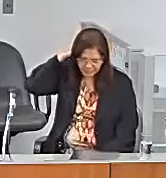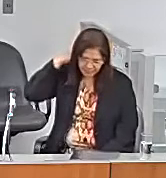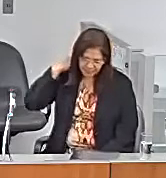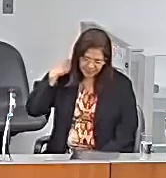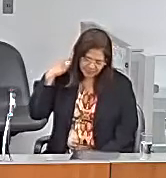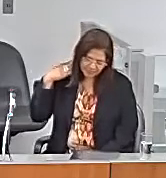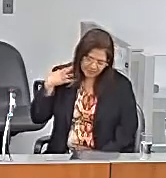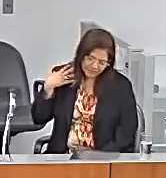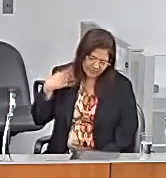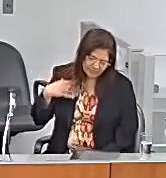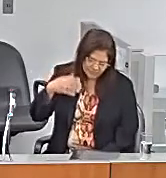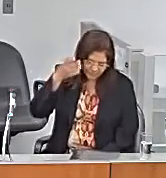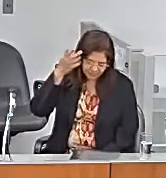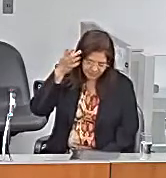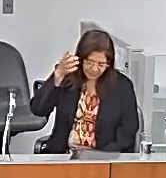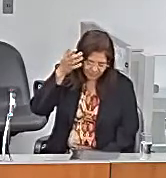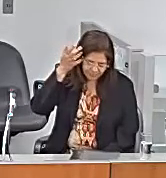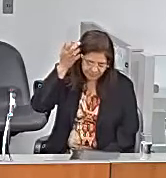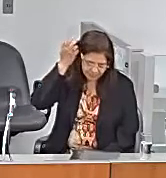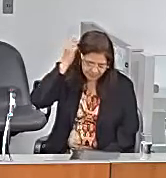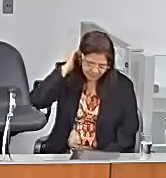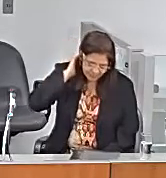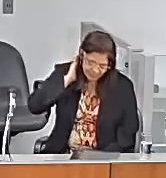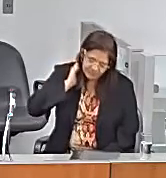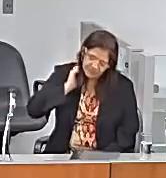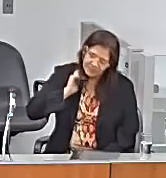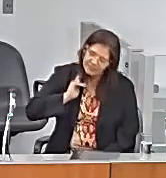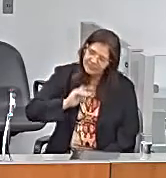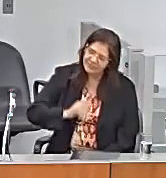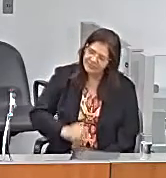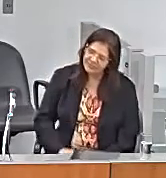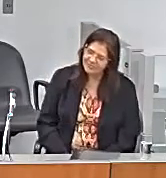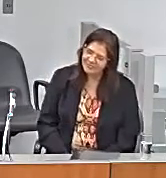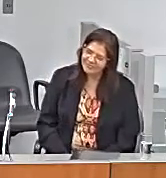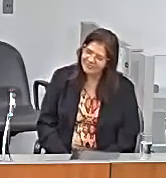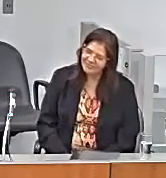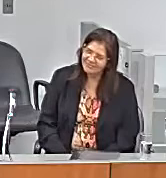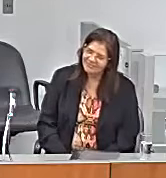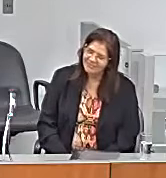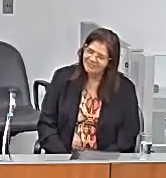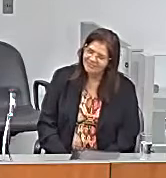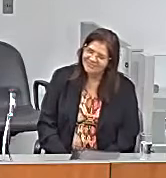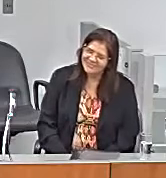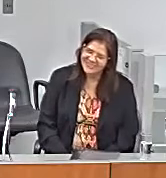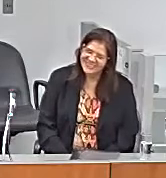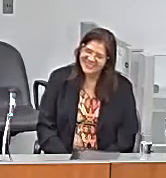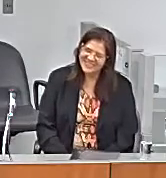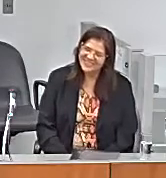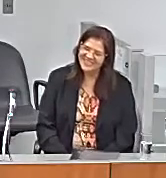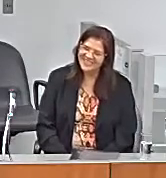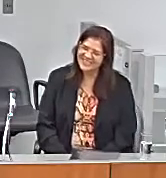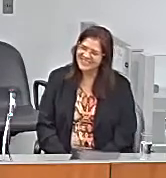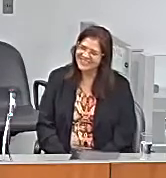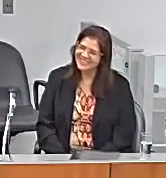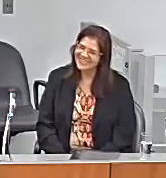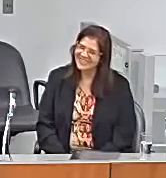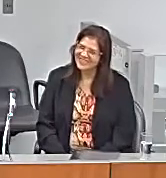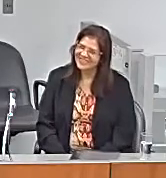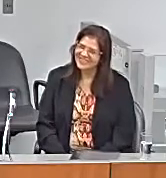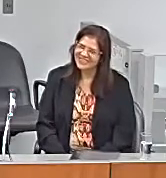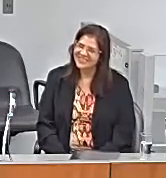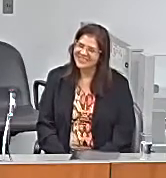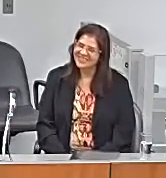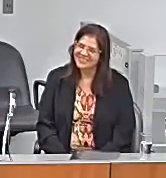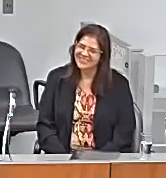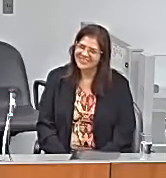discutir se os diplomas de universidade são essenciais, mas o que eu destaco, por exemplo, do exemplo do